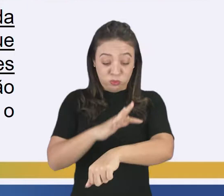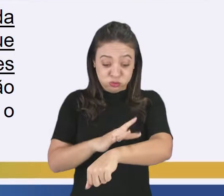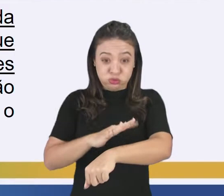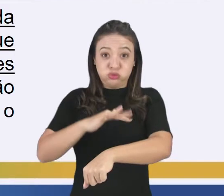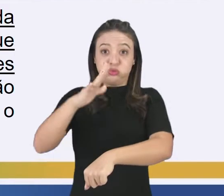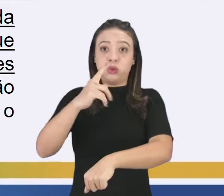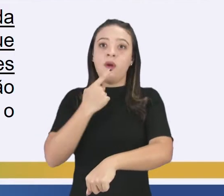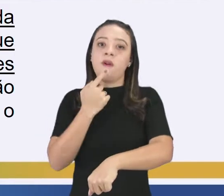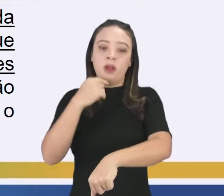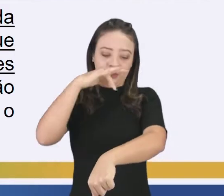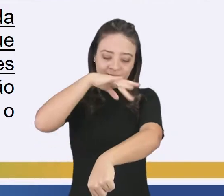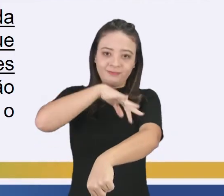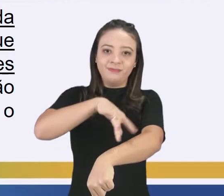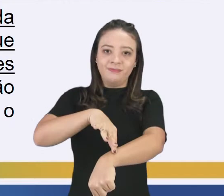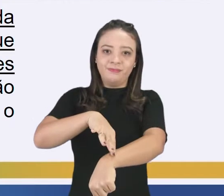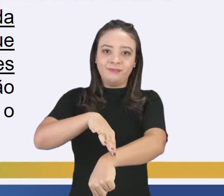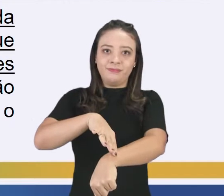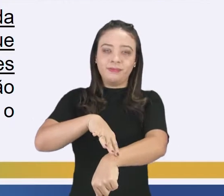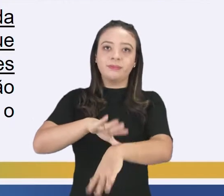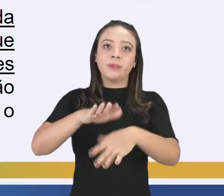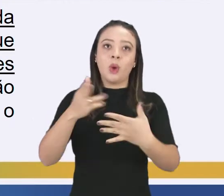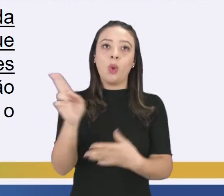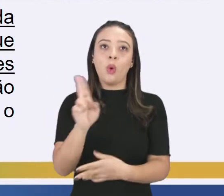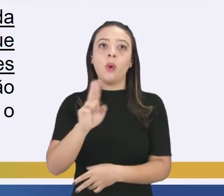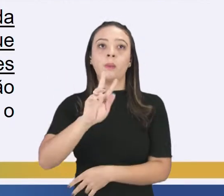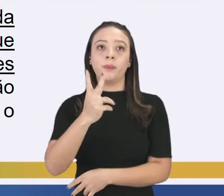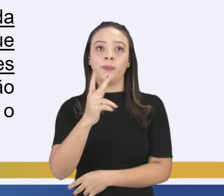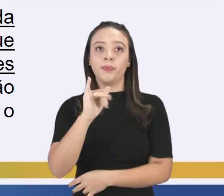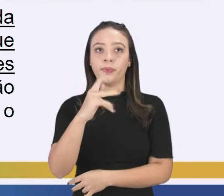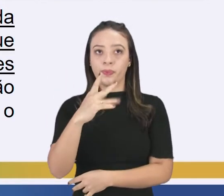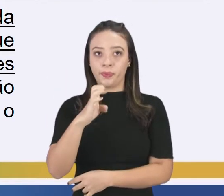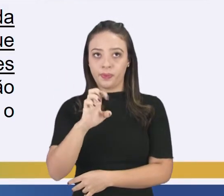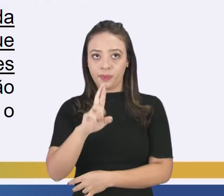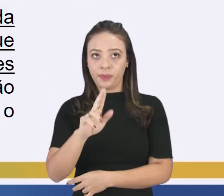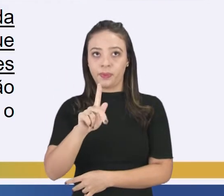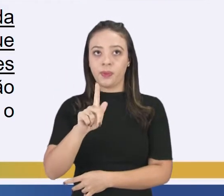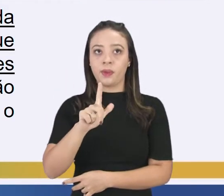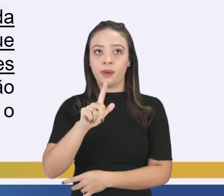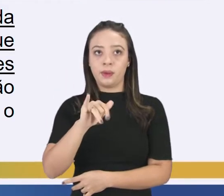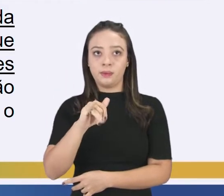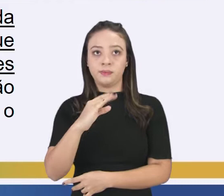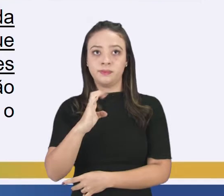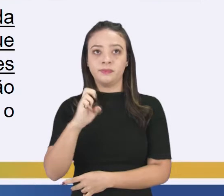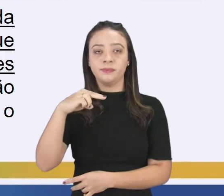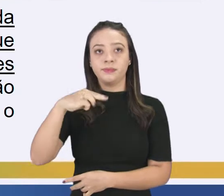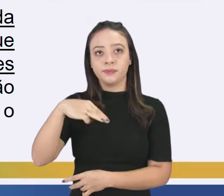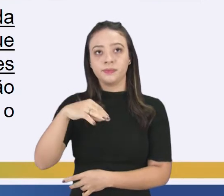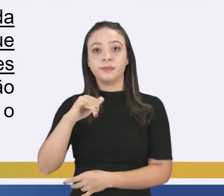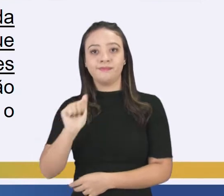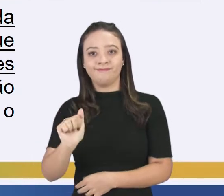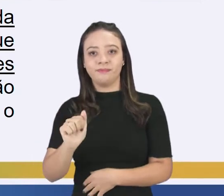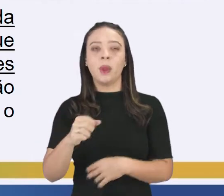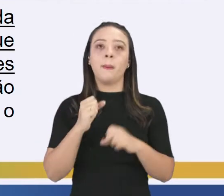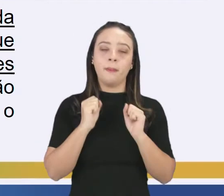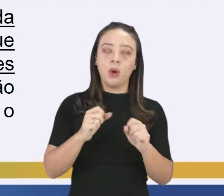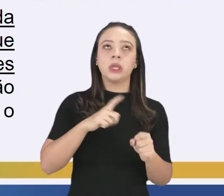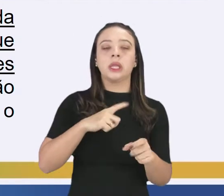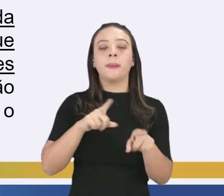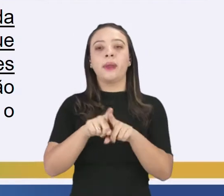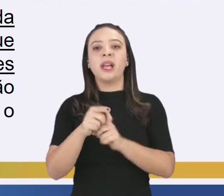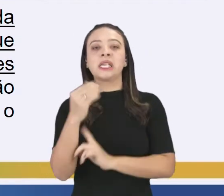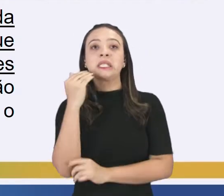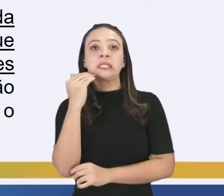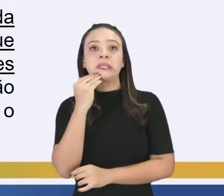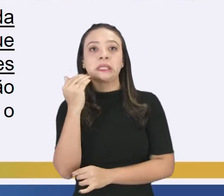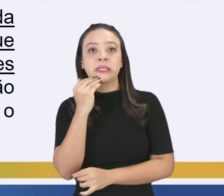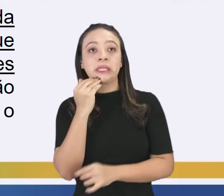sangue, conhecido por hiperglicemia. Pode ocorrer devido a defeitos na secreção ou na